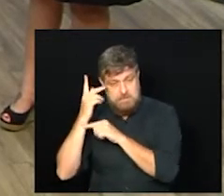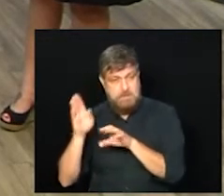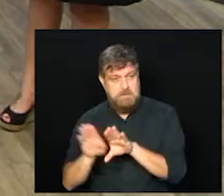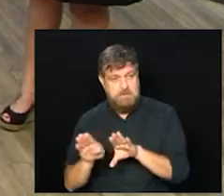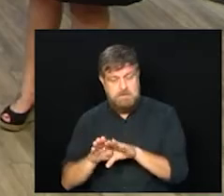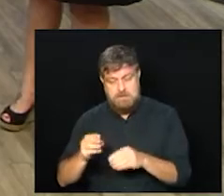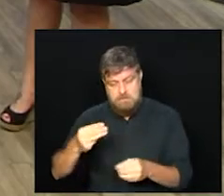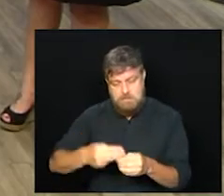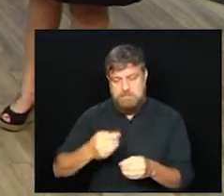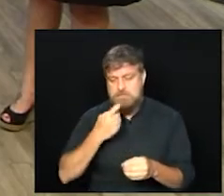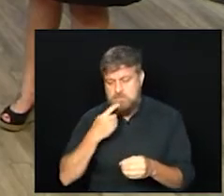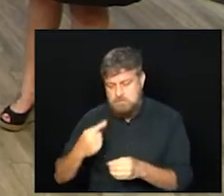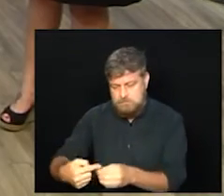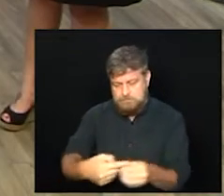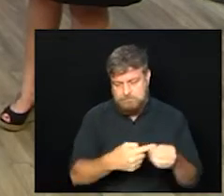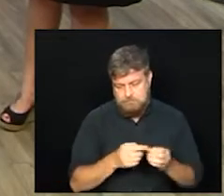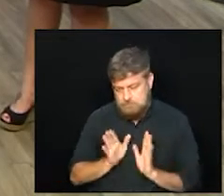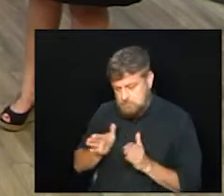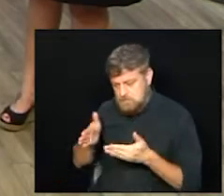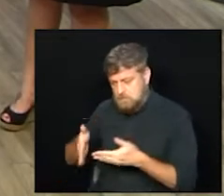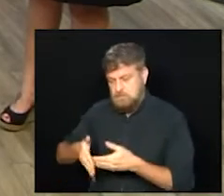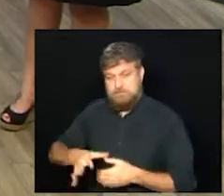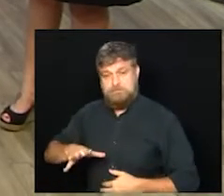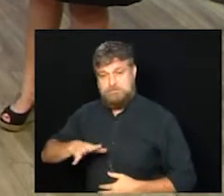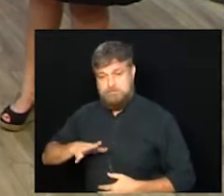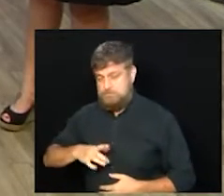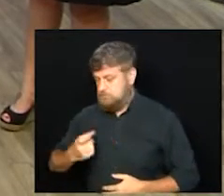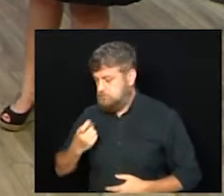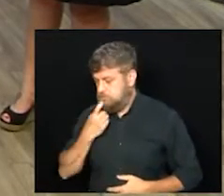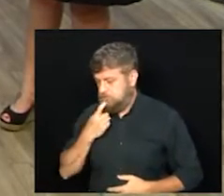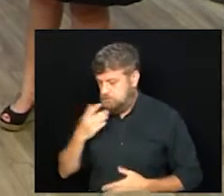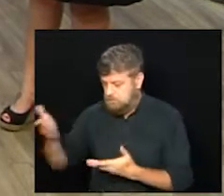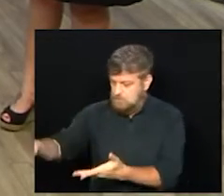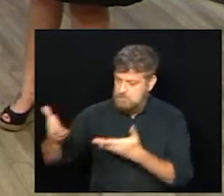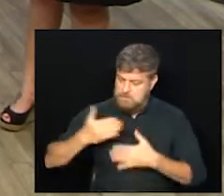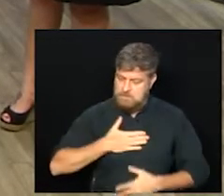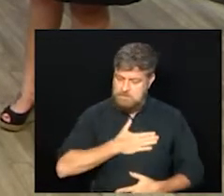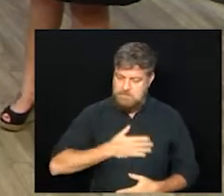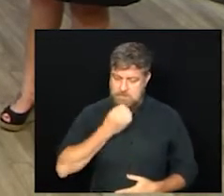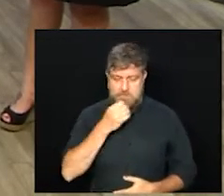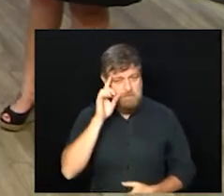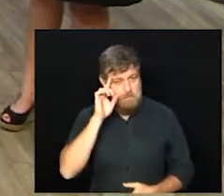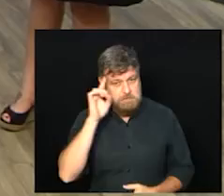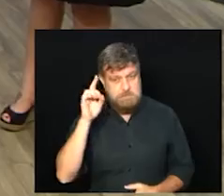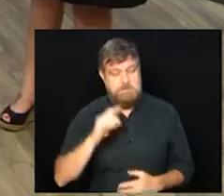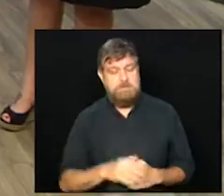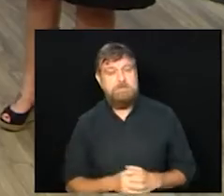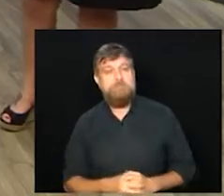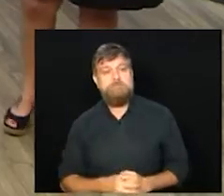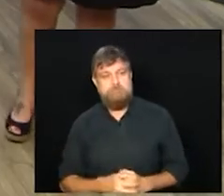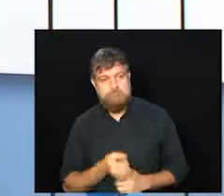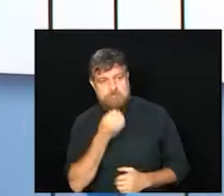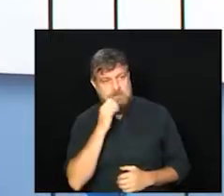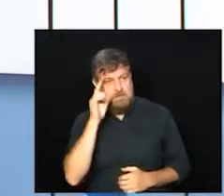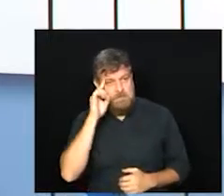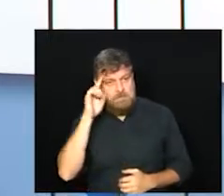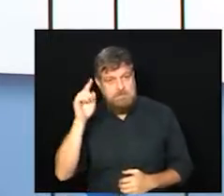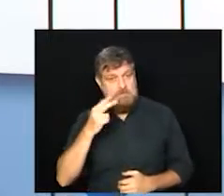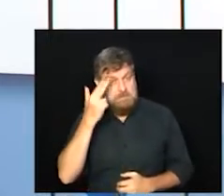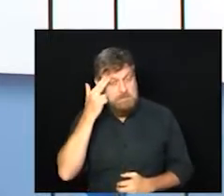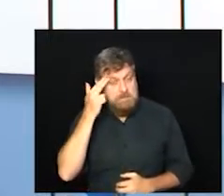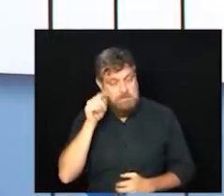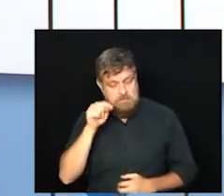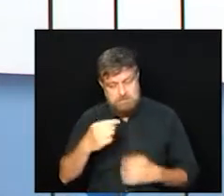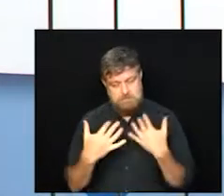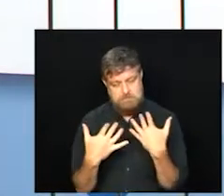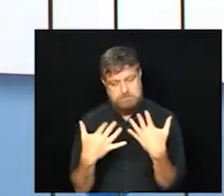região metropolitana e a situação da cidade de Campinas. Seja bem-vindo e bom dia. Bom dia, Gabriel. Bom dia a você aí de casa. E